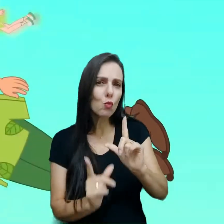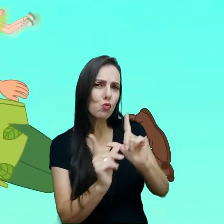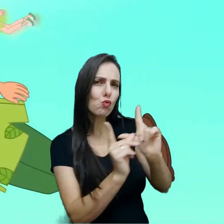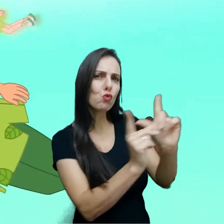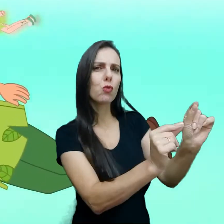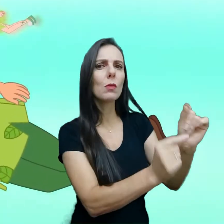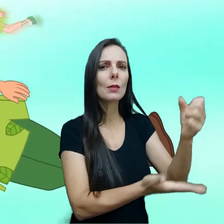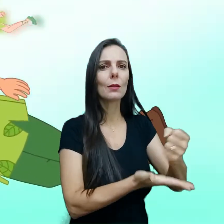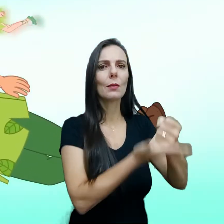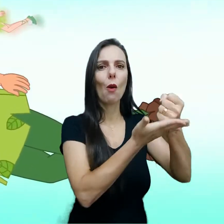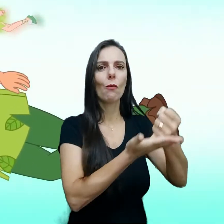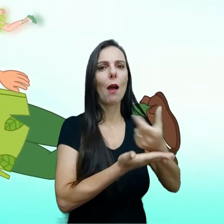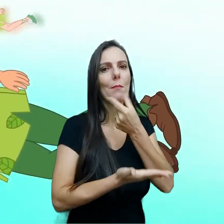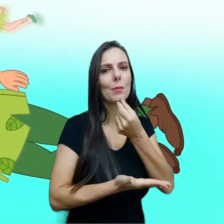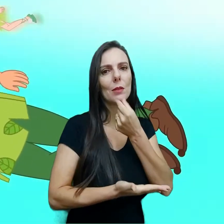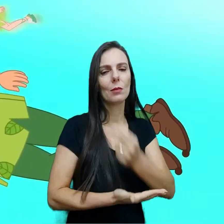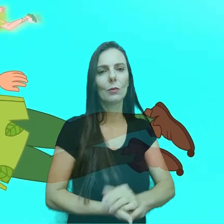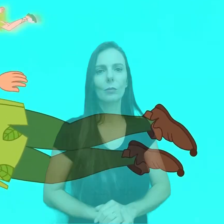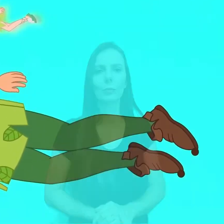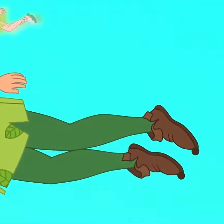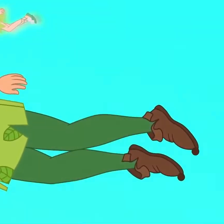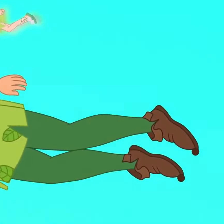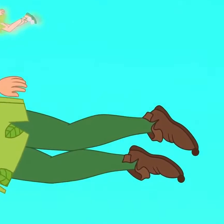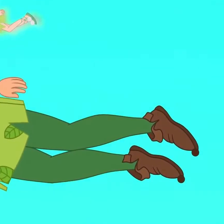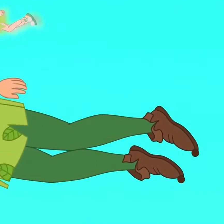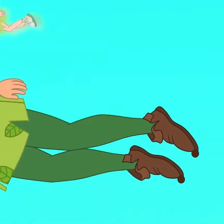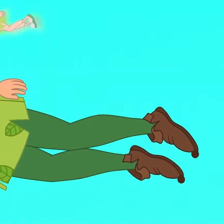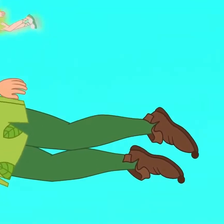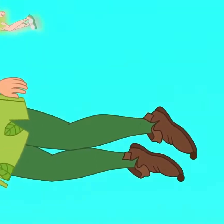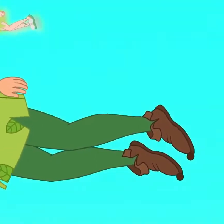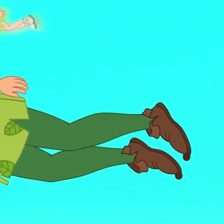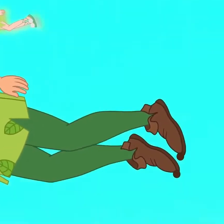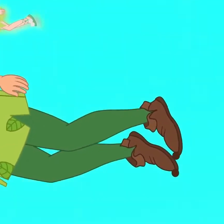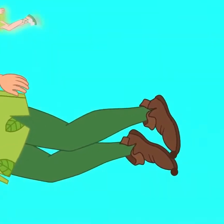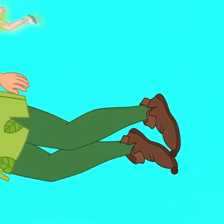os 2 saíram para resgatar os garotos.